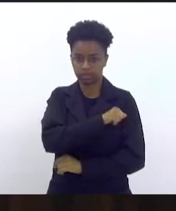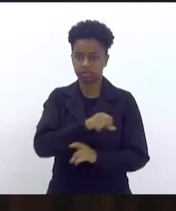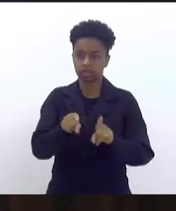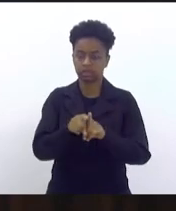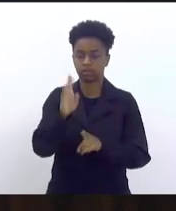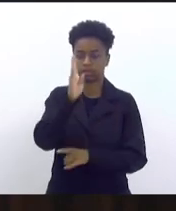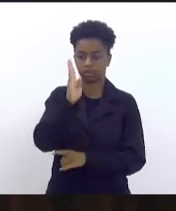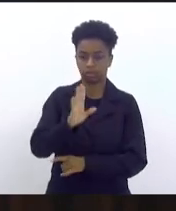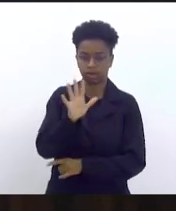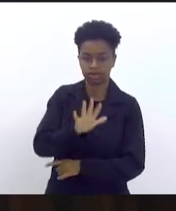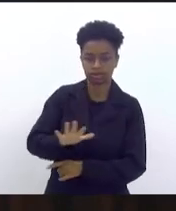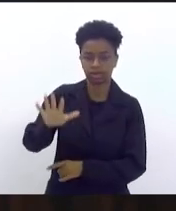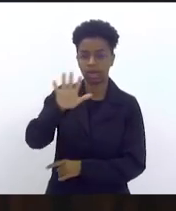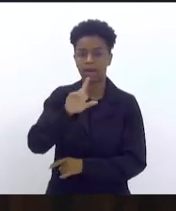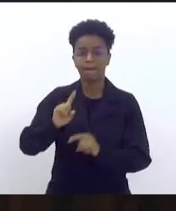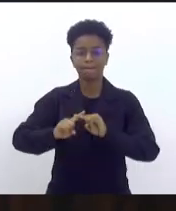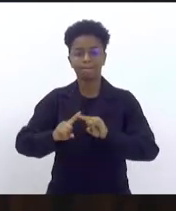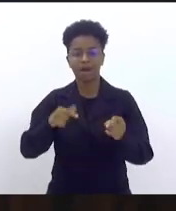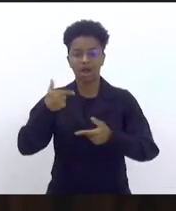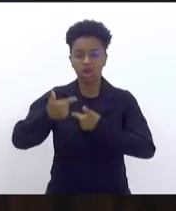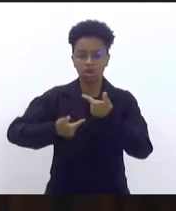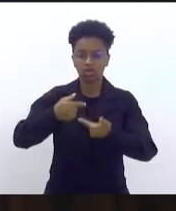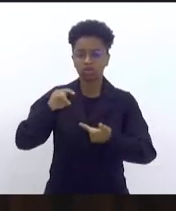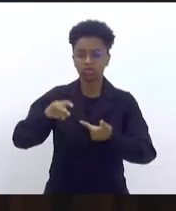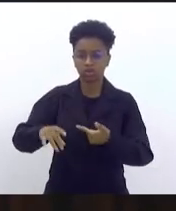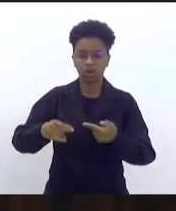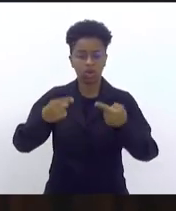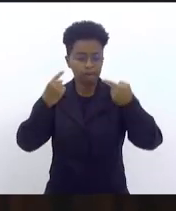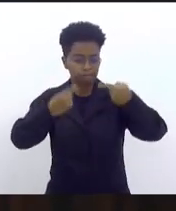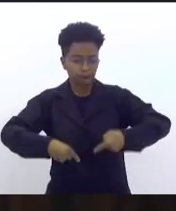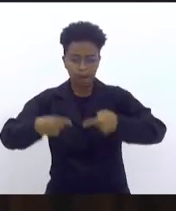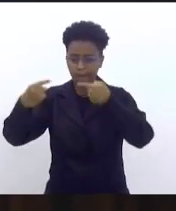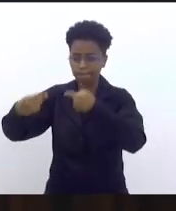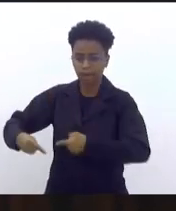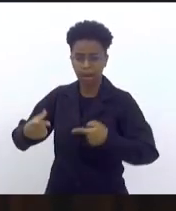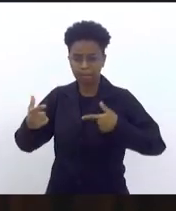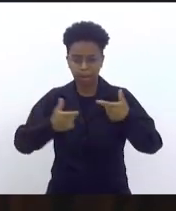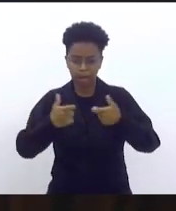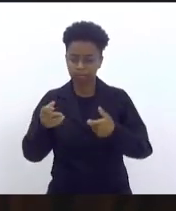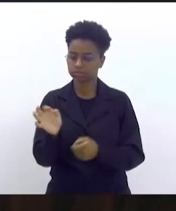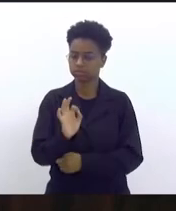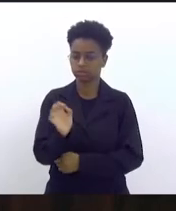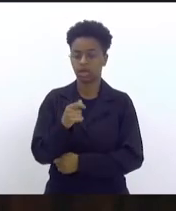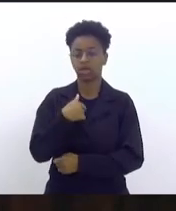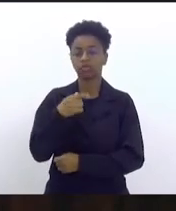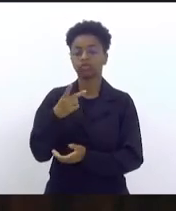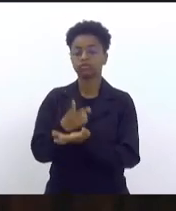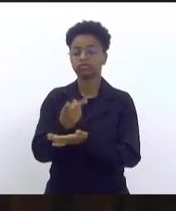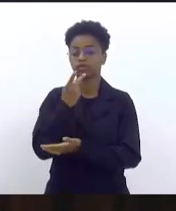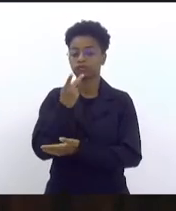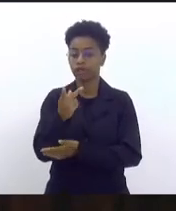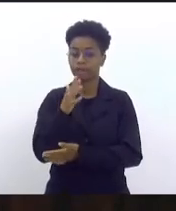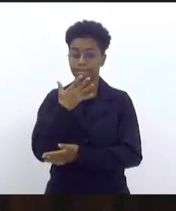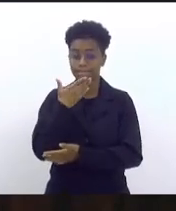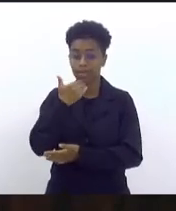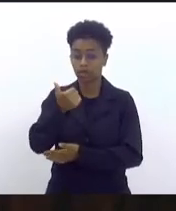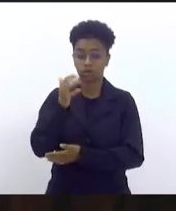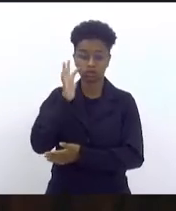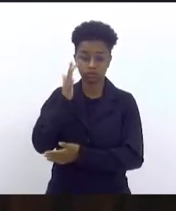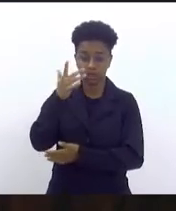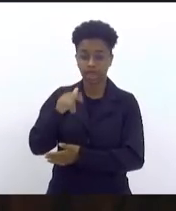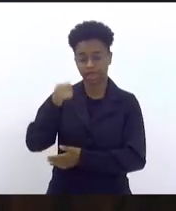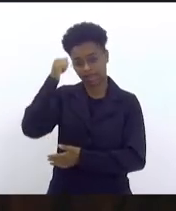mas essa luta não se vence só combate só combate eu sempre digo que a melhor solução é prevenir